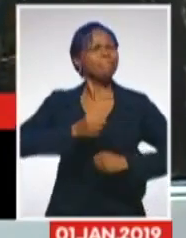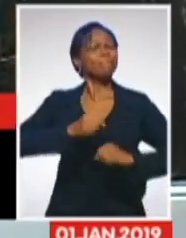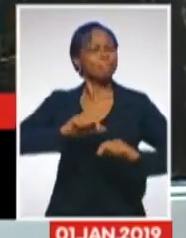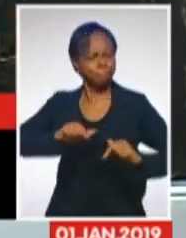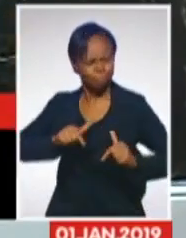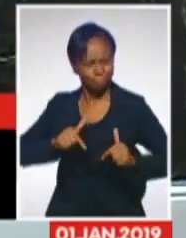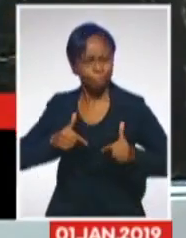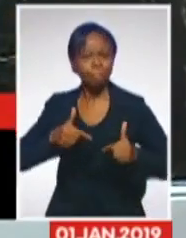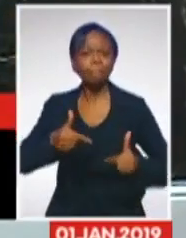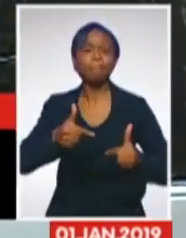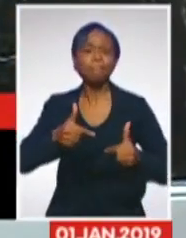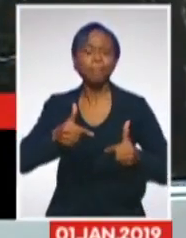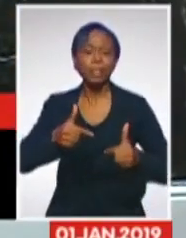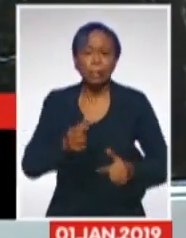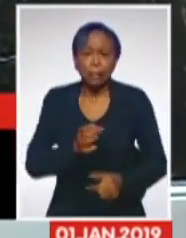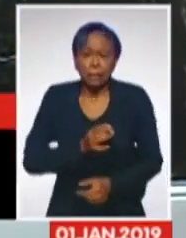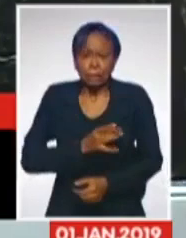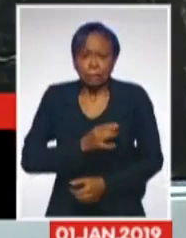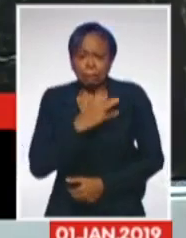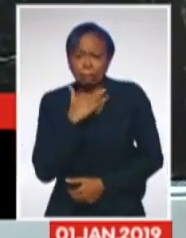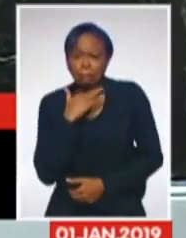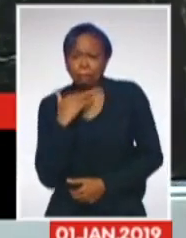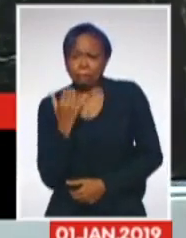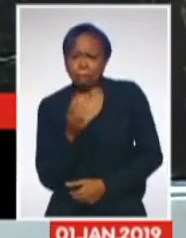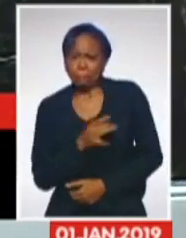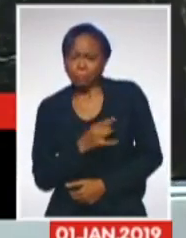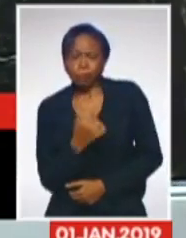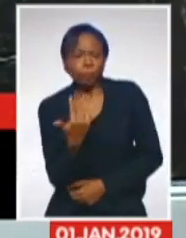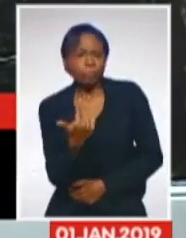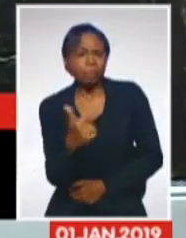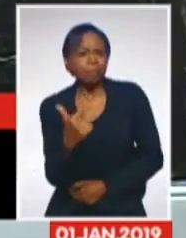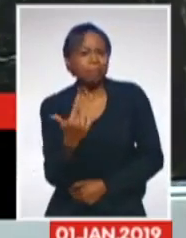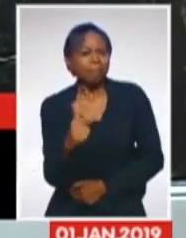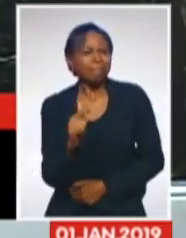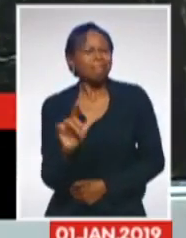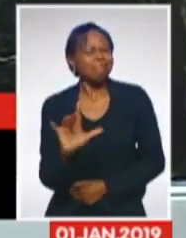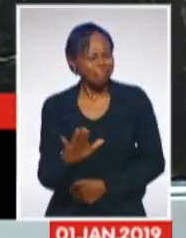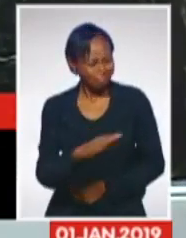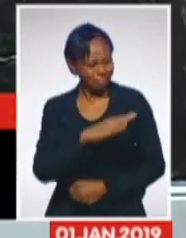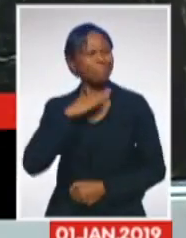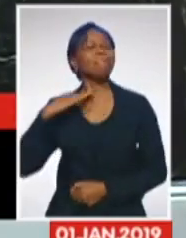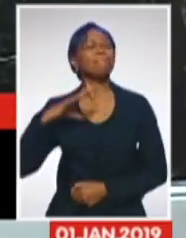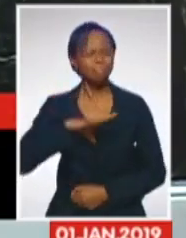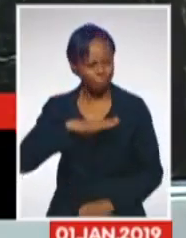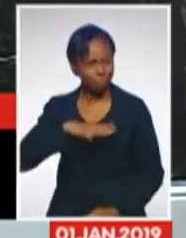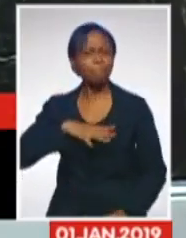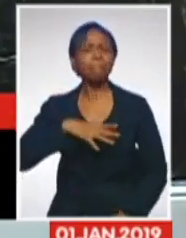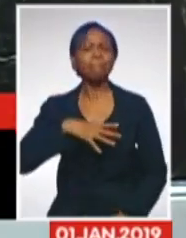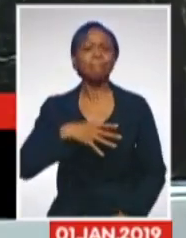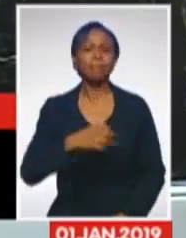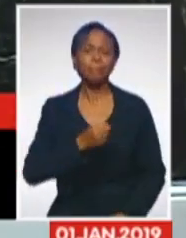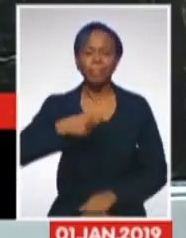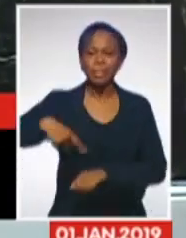à luta, nem teme quem te adora a própria